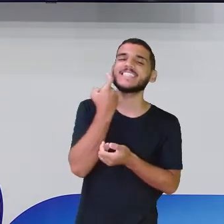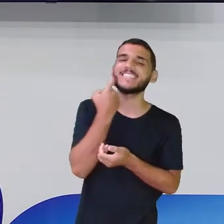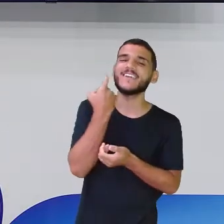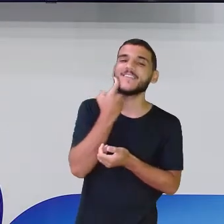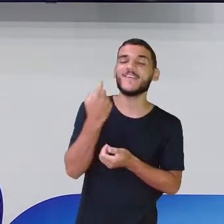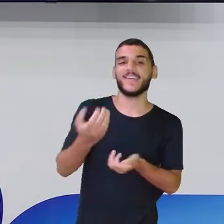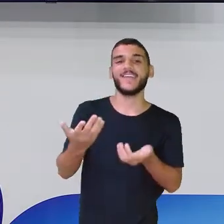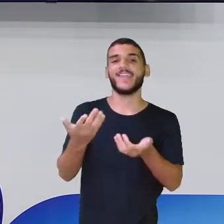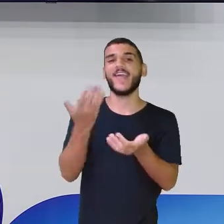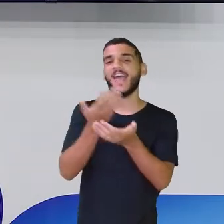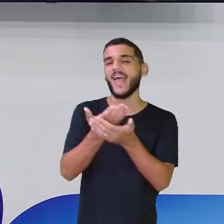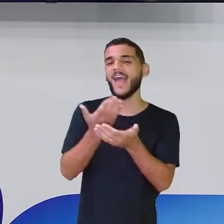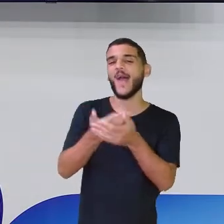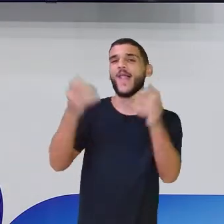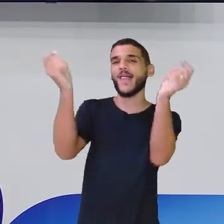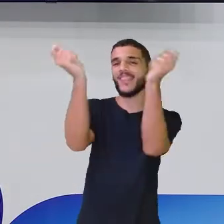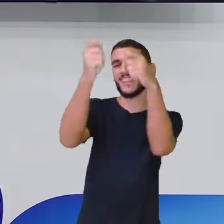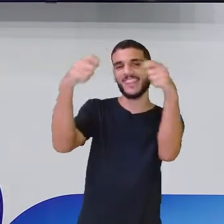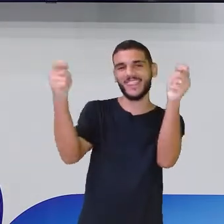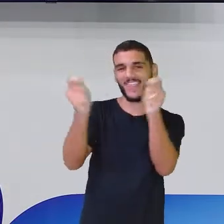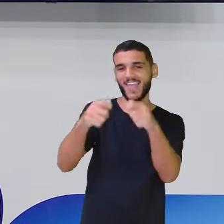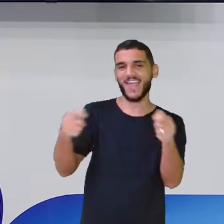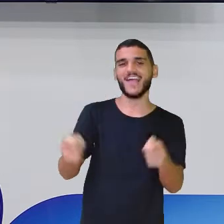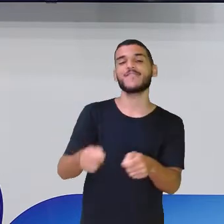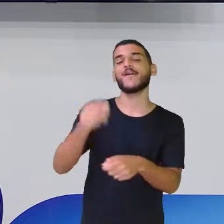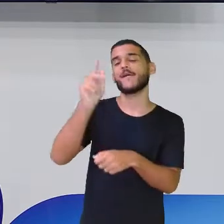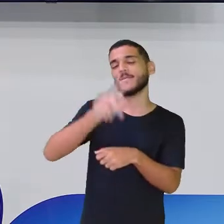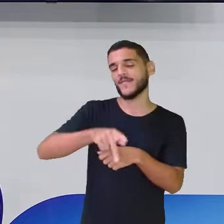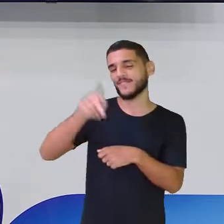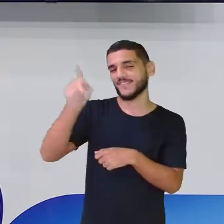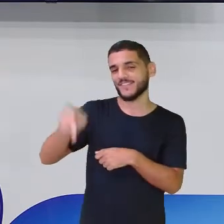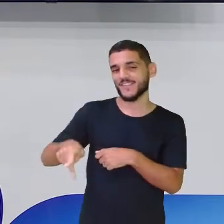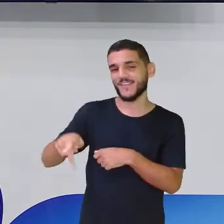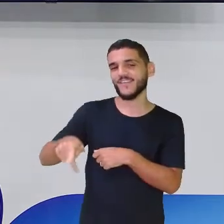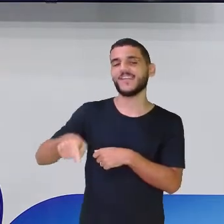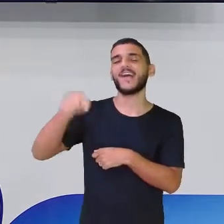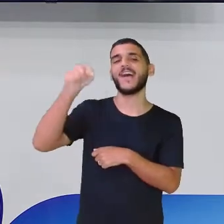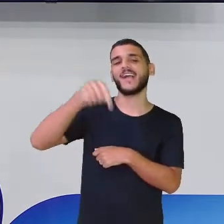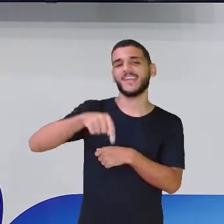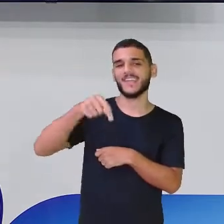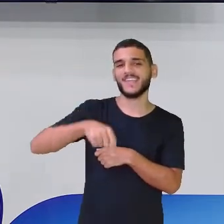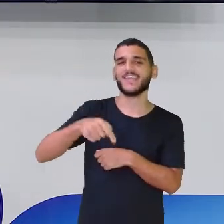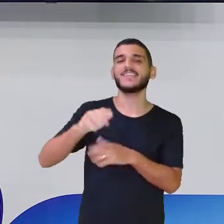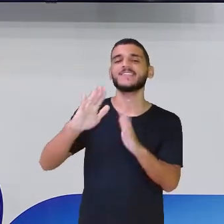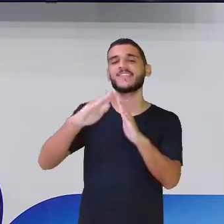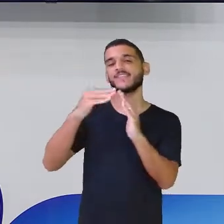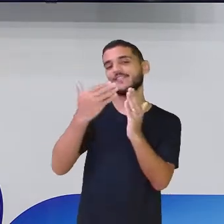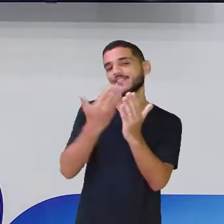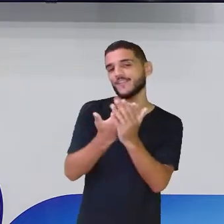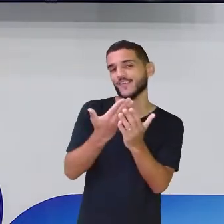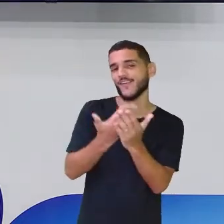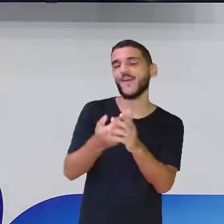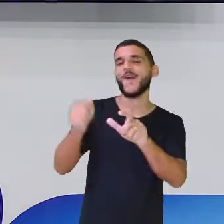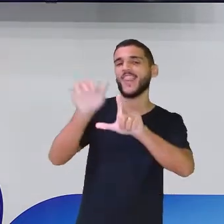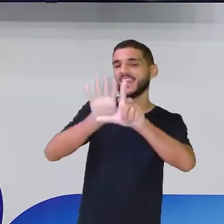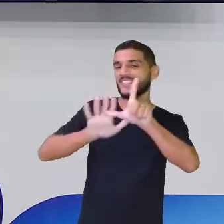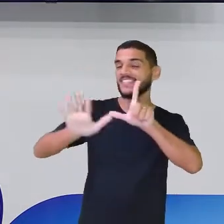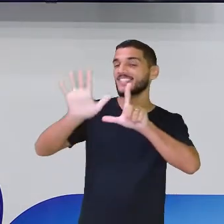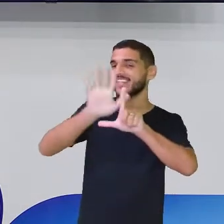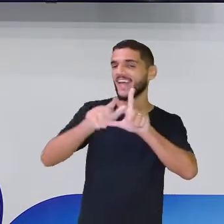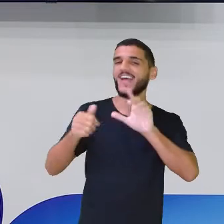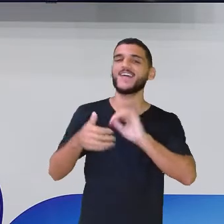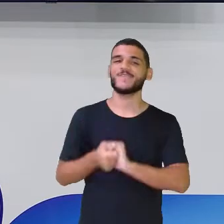Eu sou a professora Vilma, a sua professora aqui da escola de aulas para aulas digitais